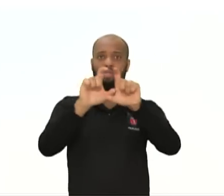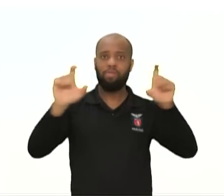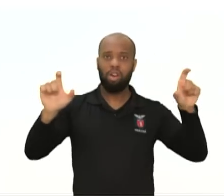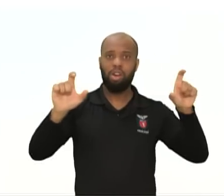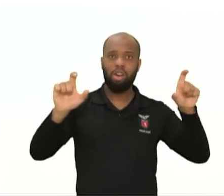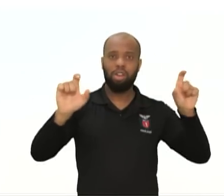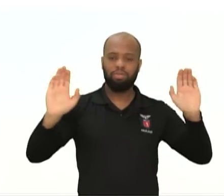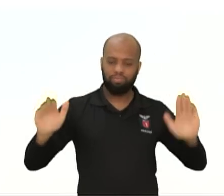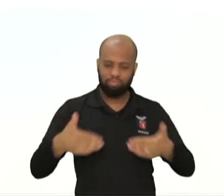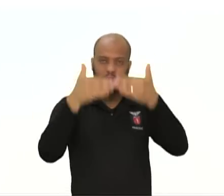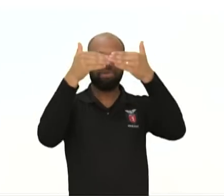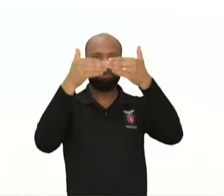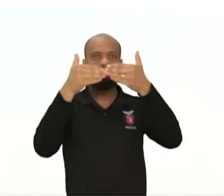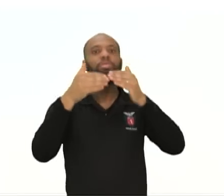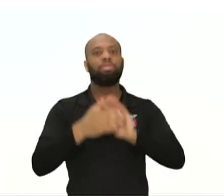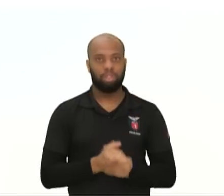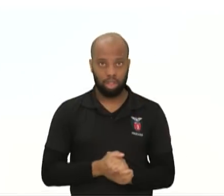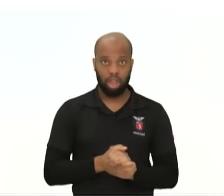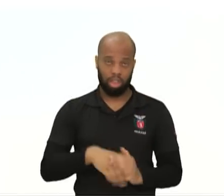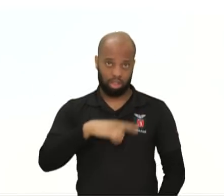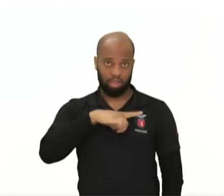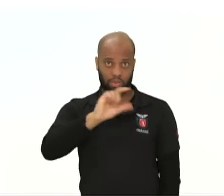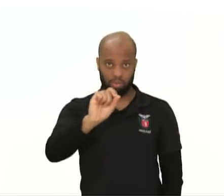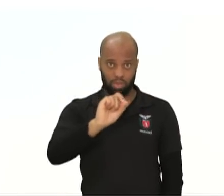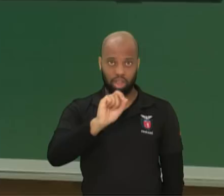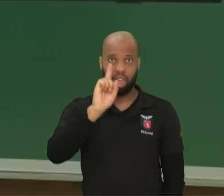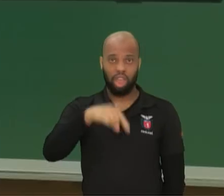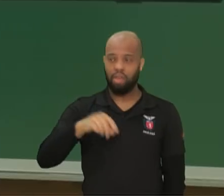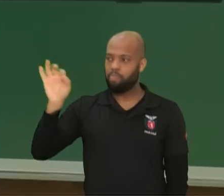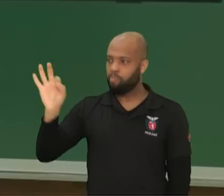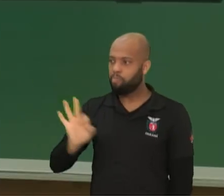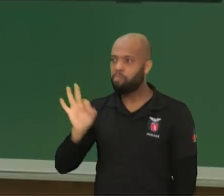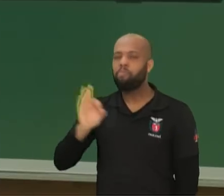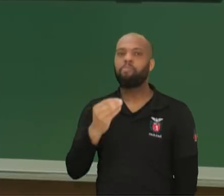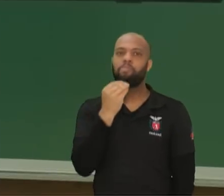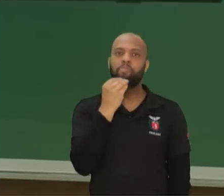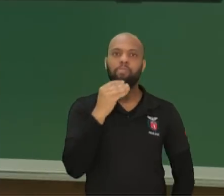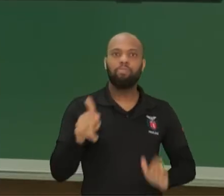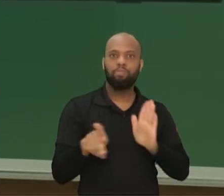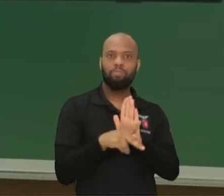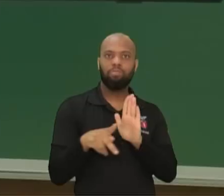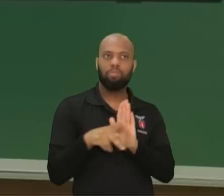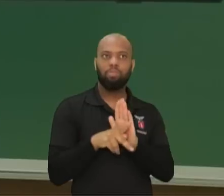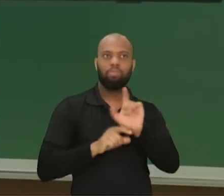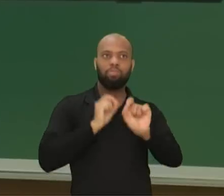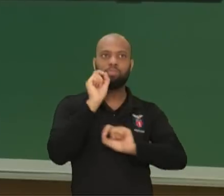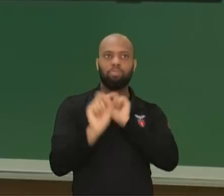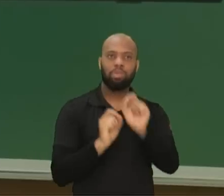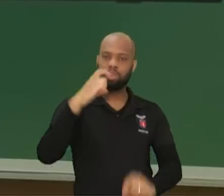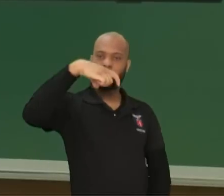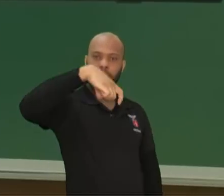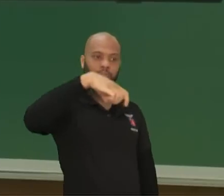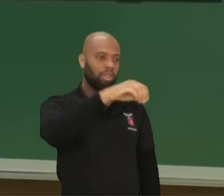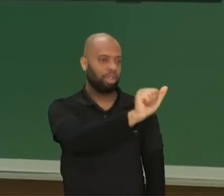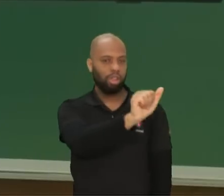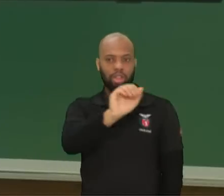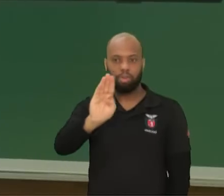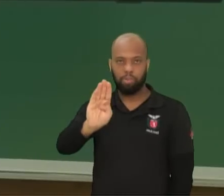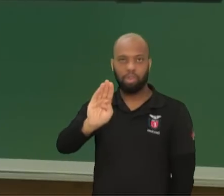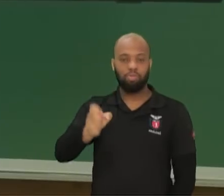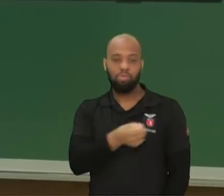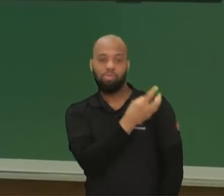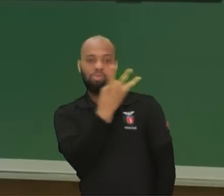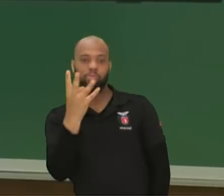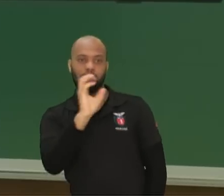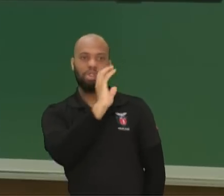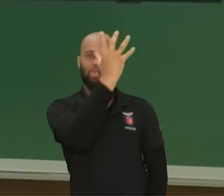mais fácil de utilizar. Então, nós temos ali a probabilidade da interseção entre A e B, certo? Que é o número de eventos dessa interseção,